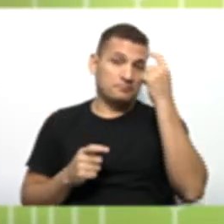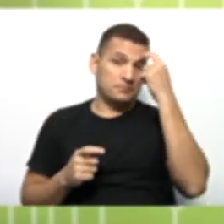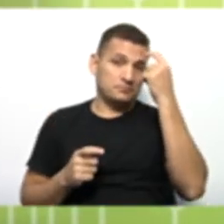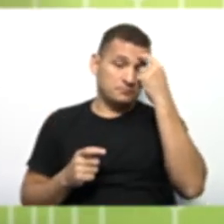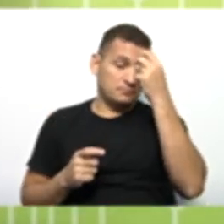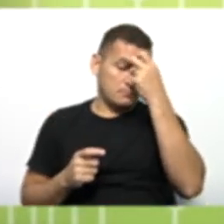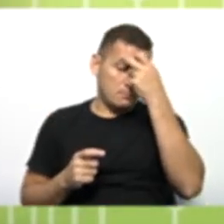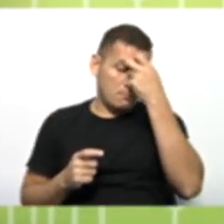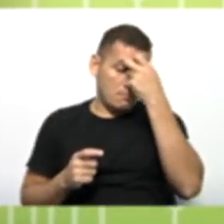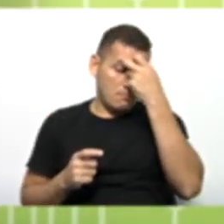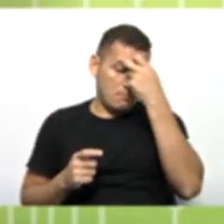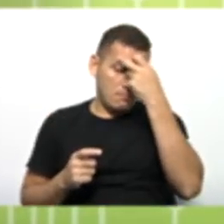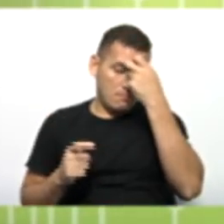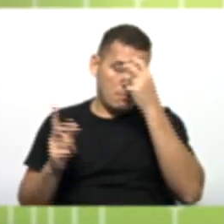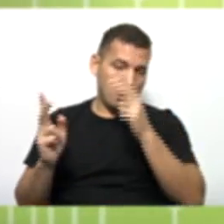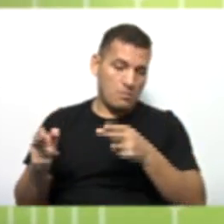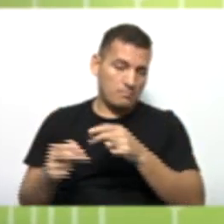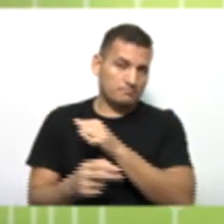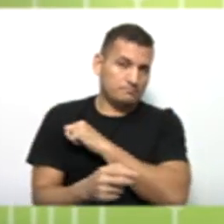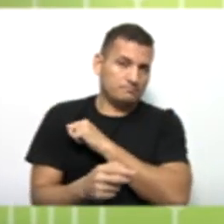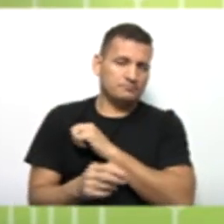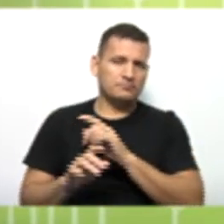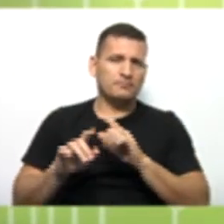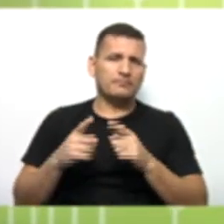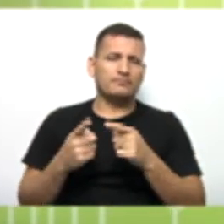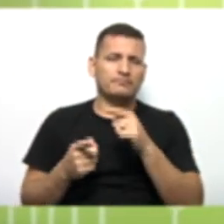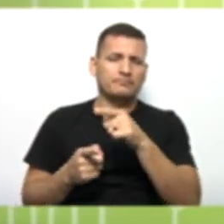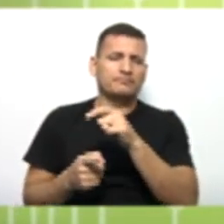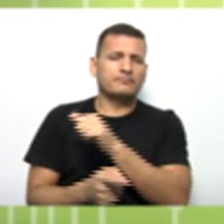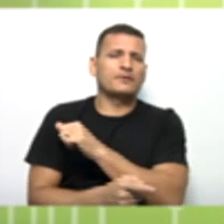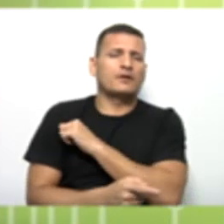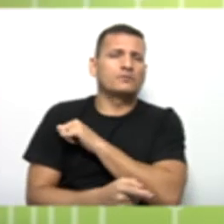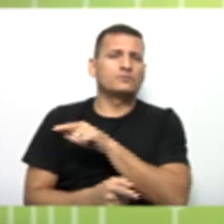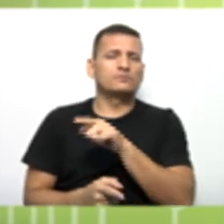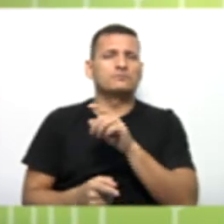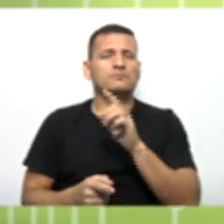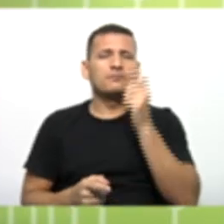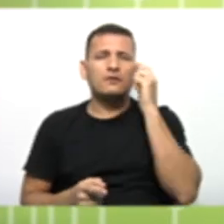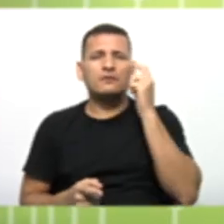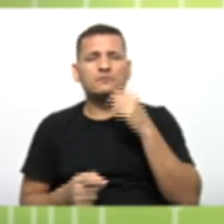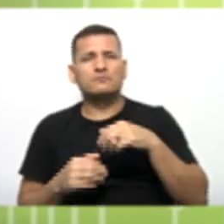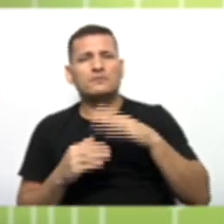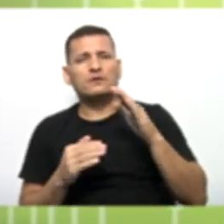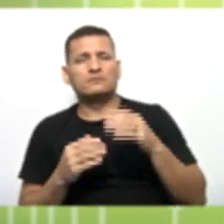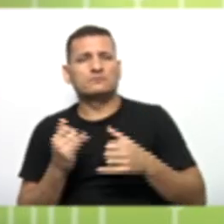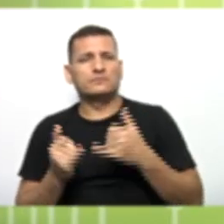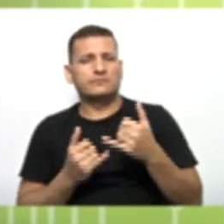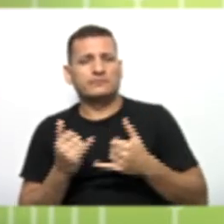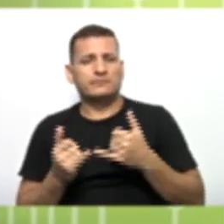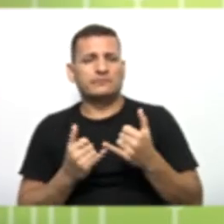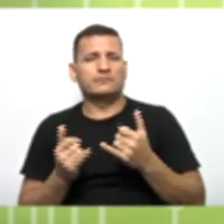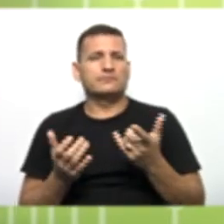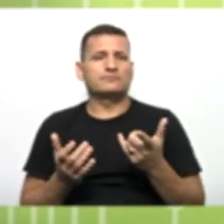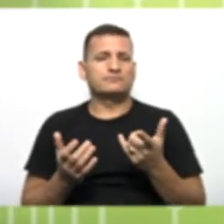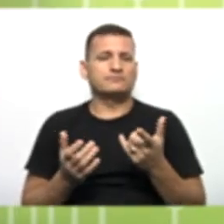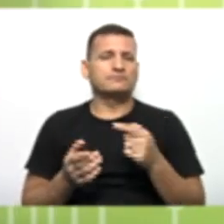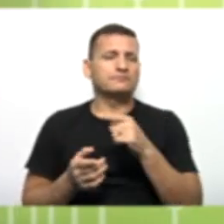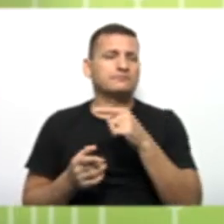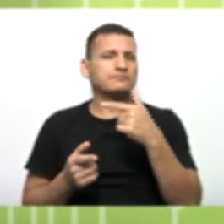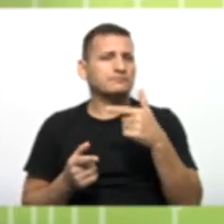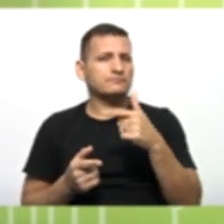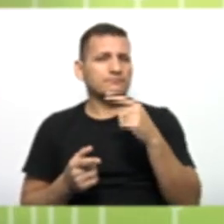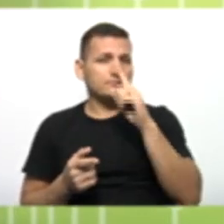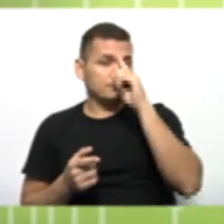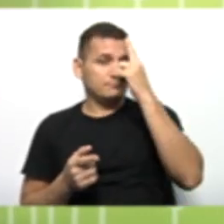nisso. Mas esse aluno só leva para o lado da brincadeira, né? Ele não finaliza